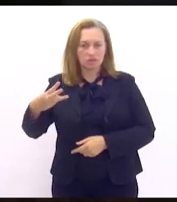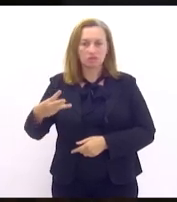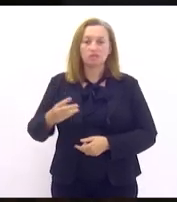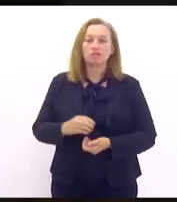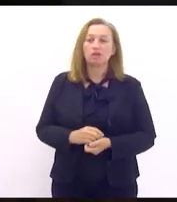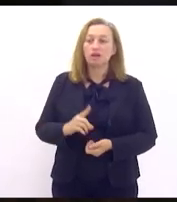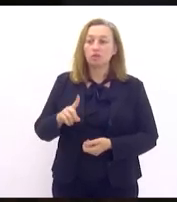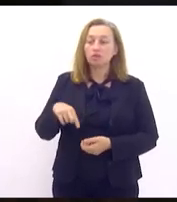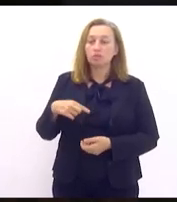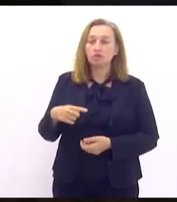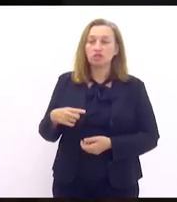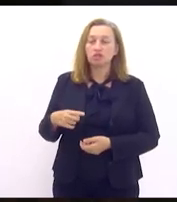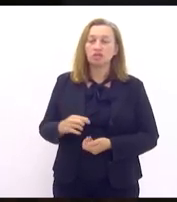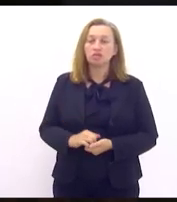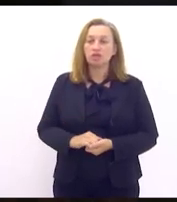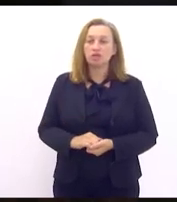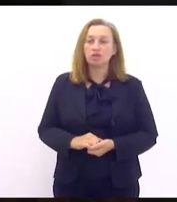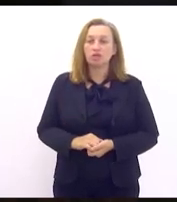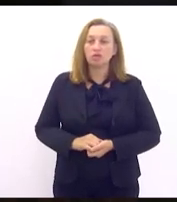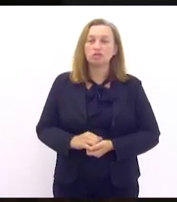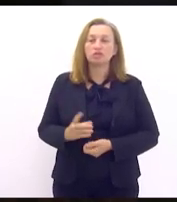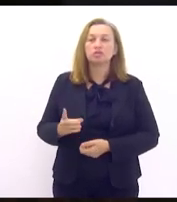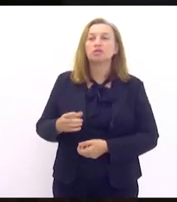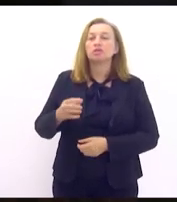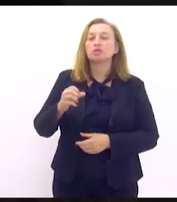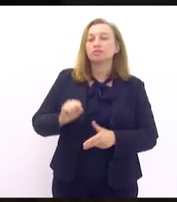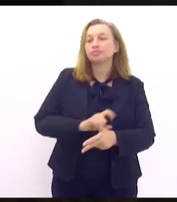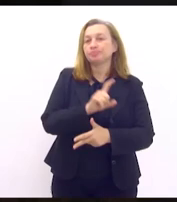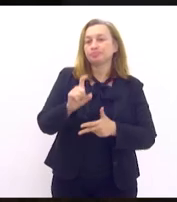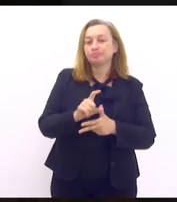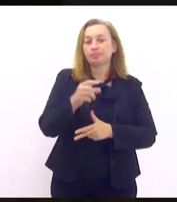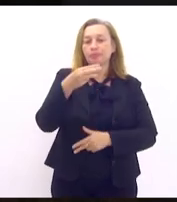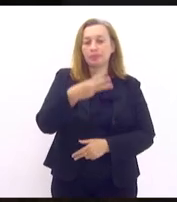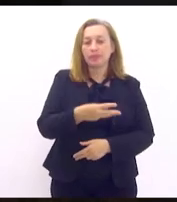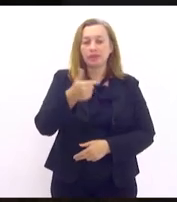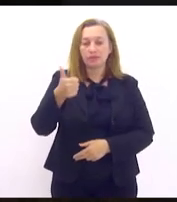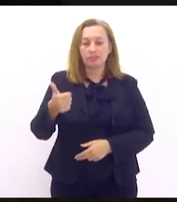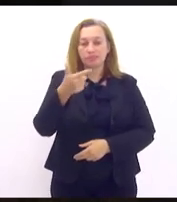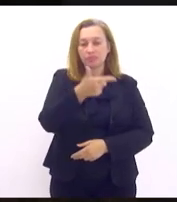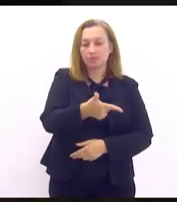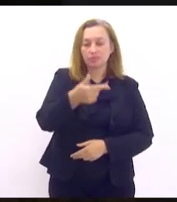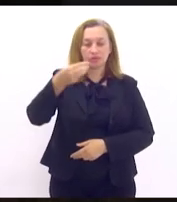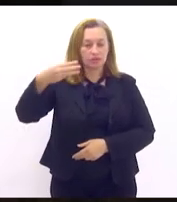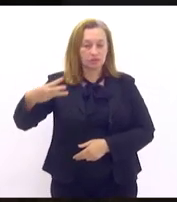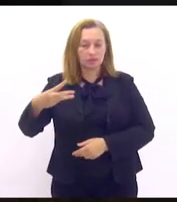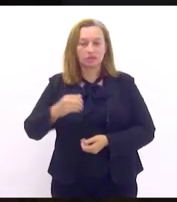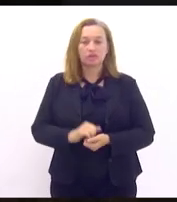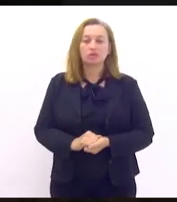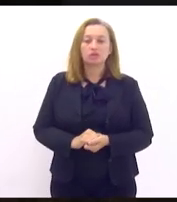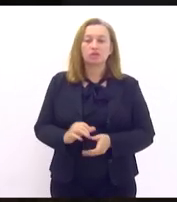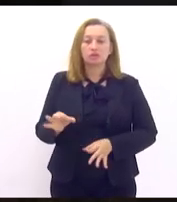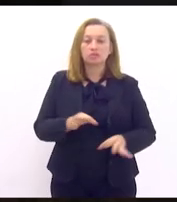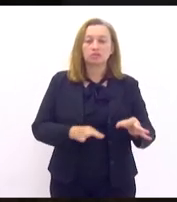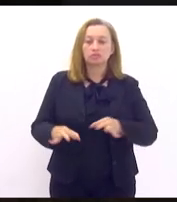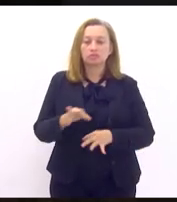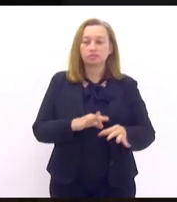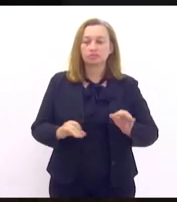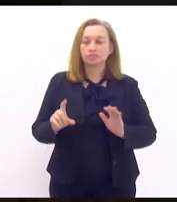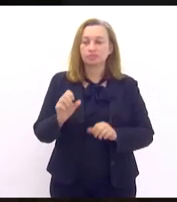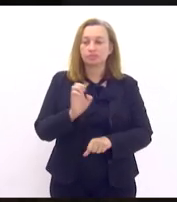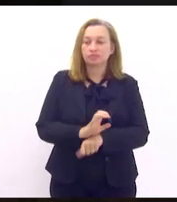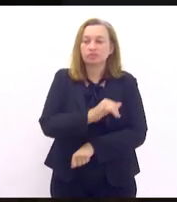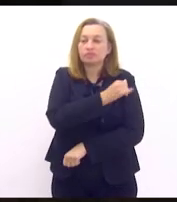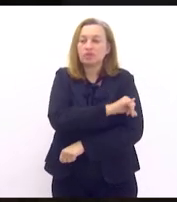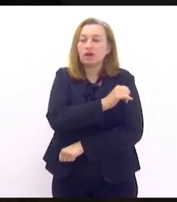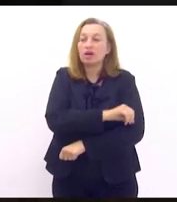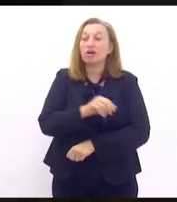autoria do Poder Executivo, mensagem número 31 de 2023, que institui o Plano Plurianual do Estado do Rio de Janeiro,